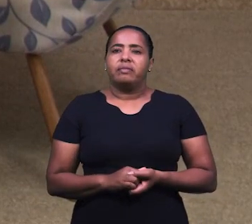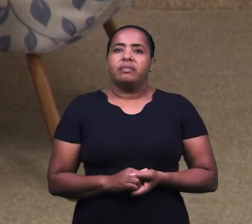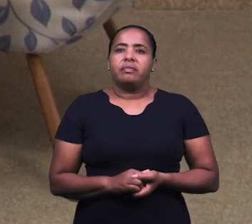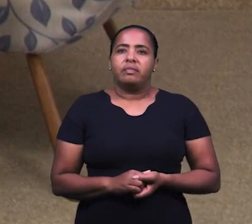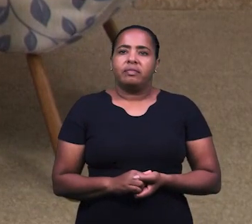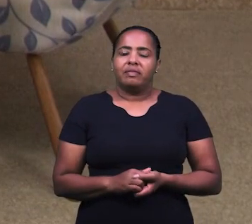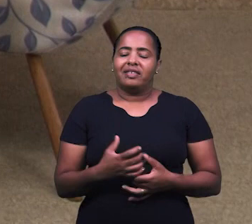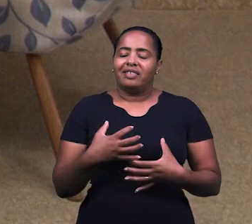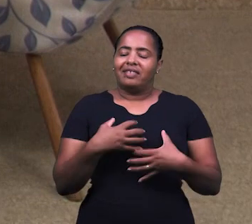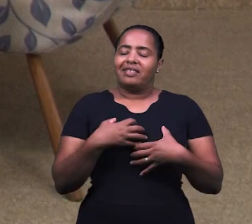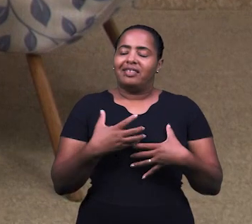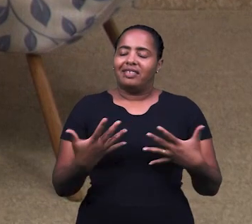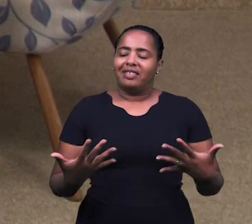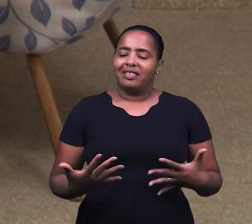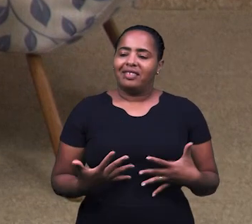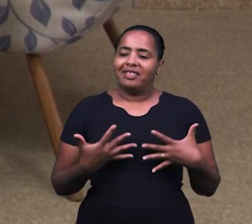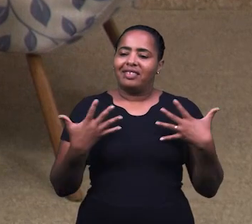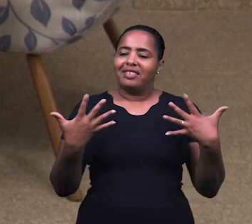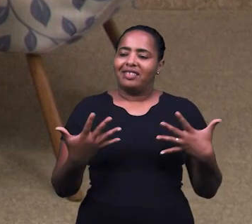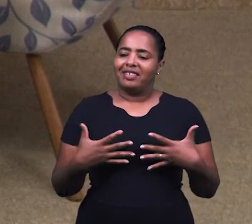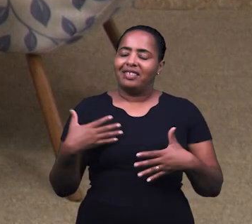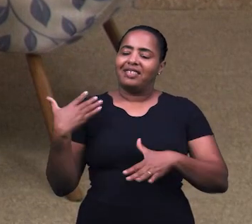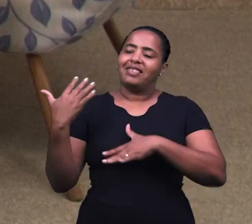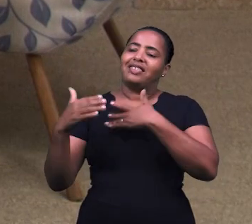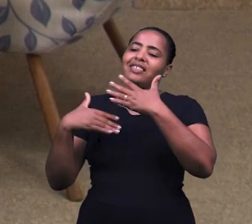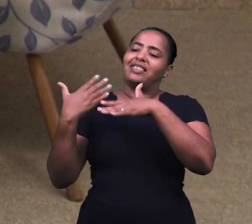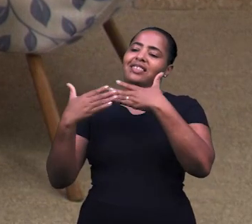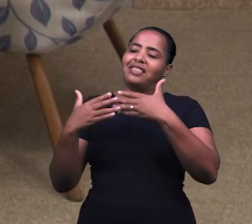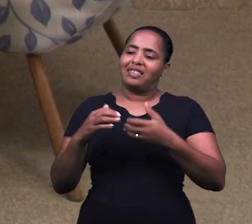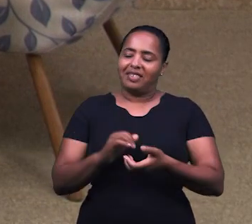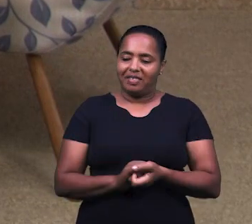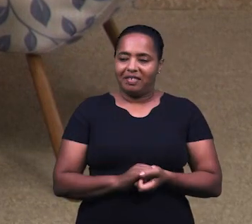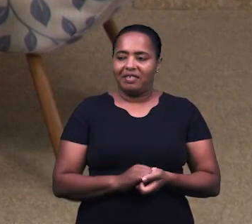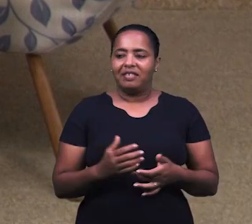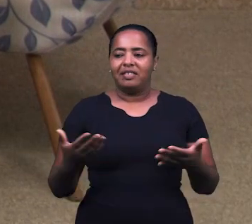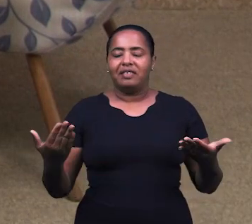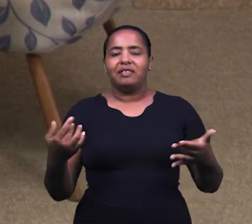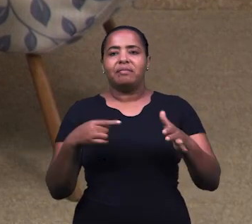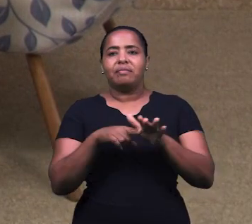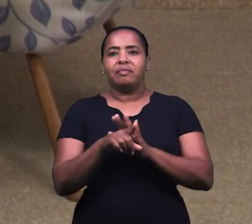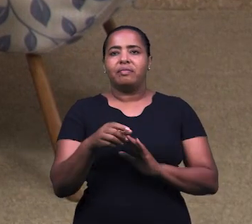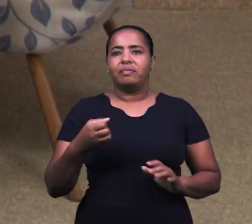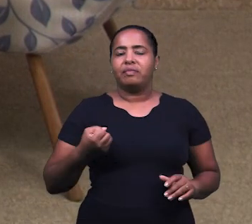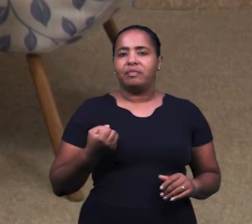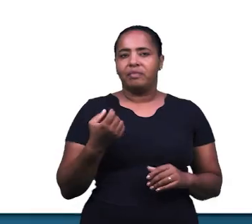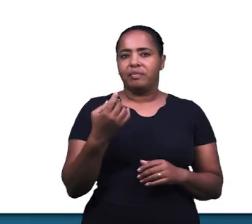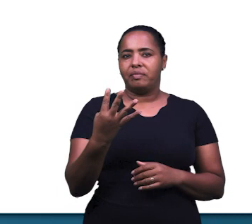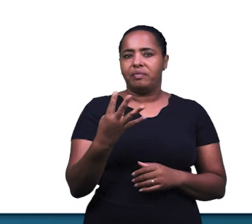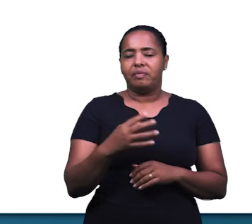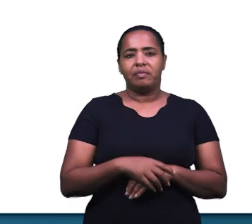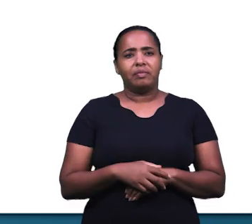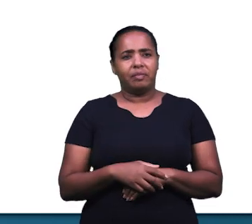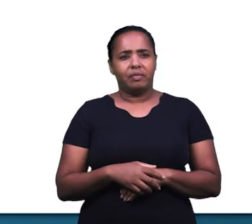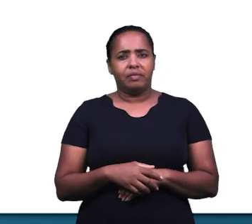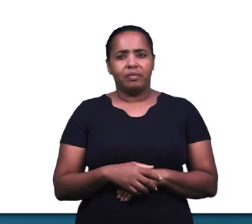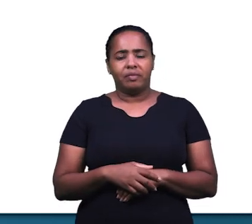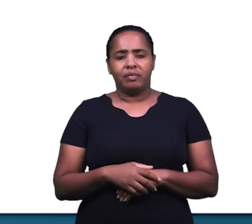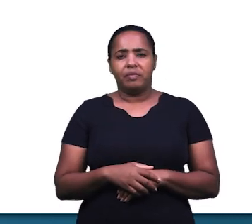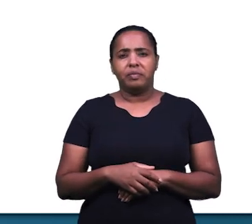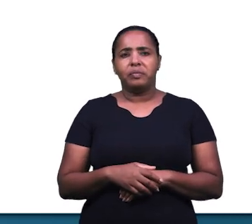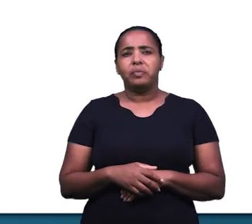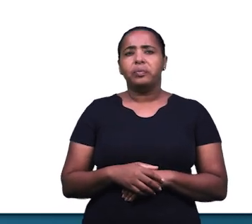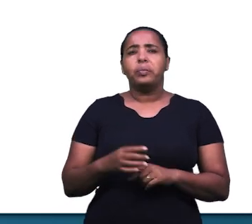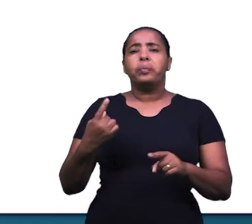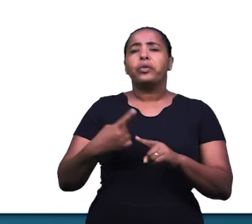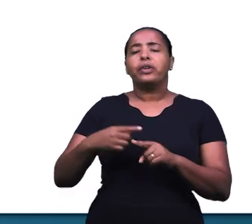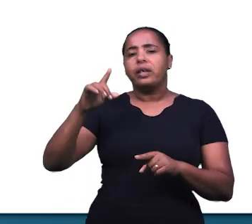meus irmãos. Como isso nos alegra, como nos edifica. Vamos agora à pergunta de número 4. Por que Deus poupou a dor